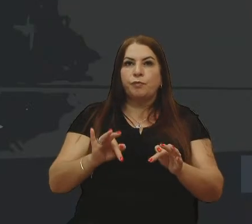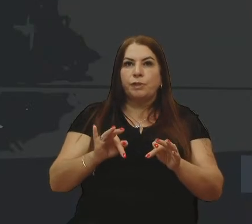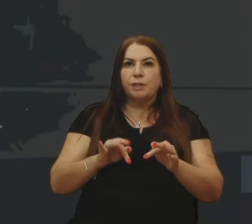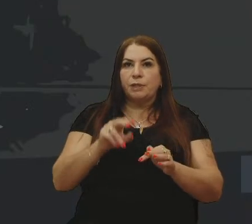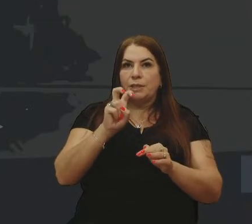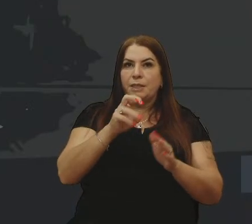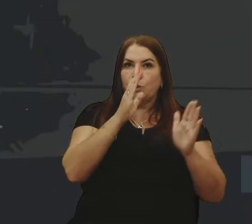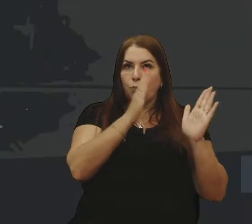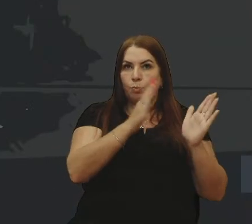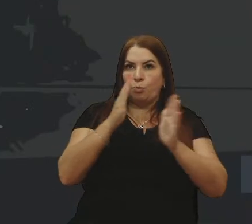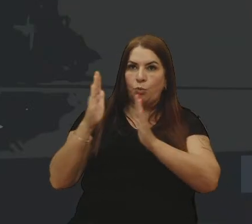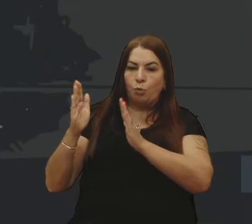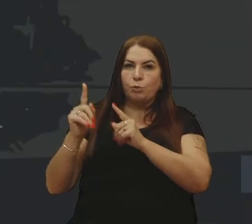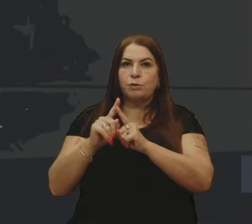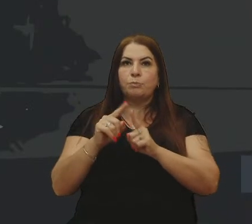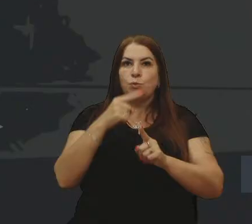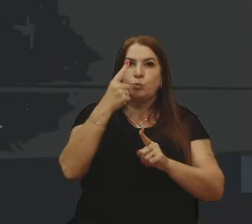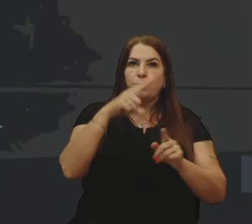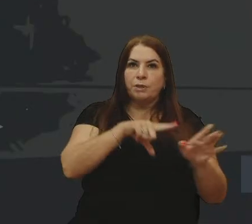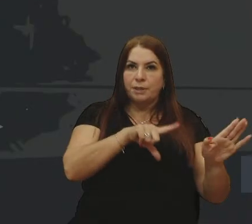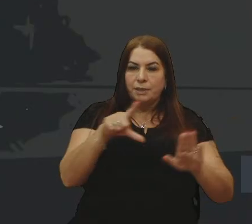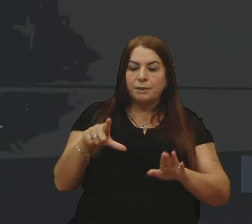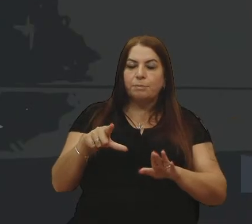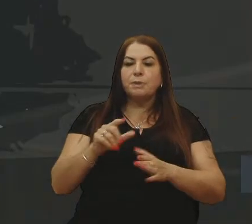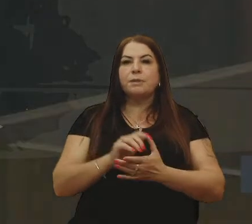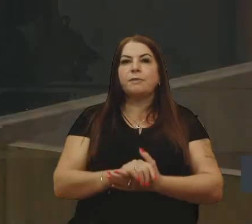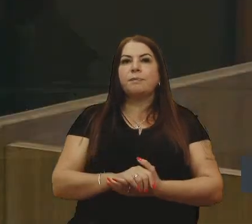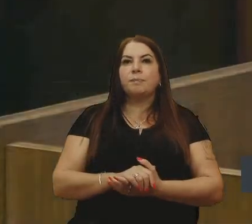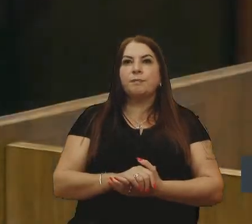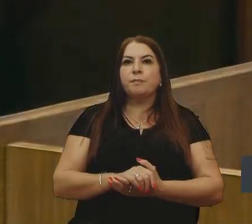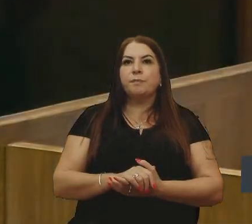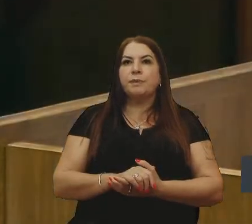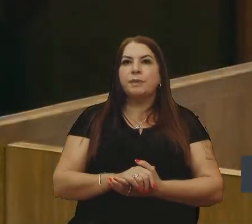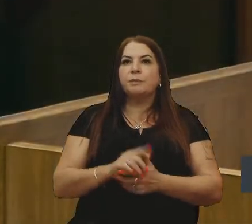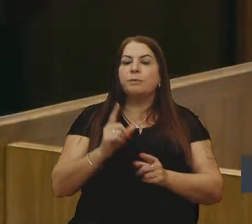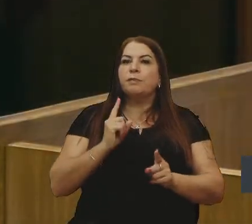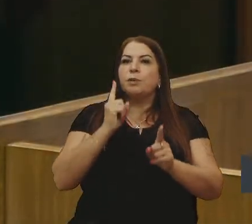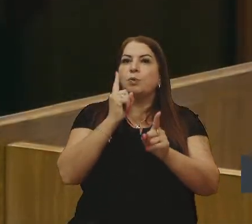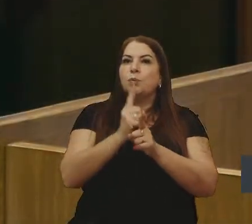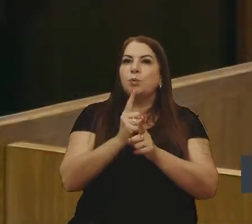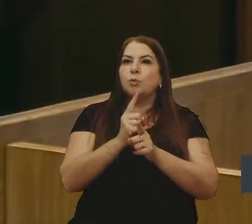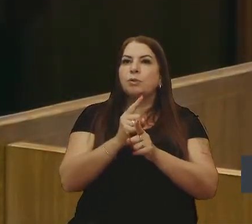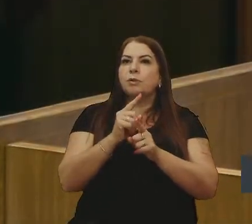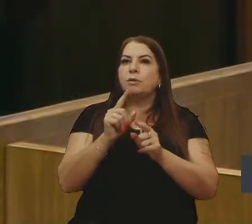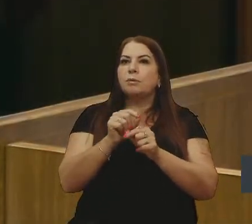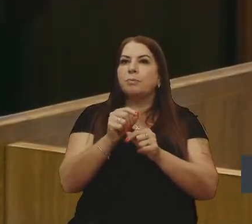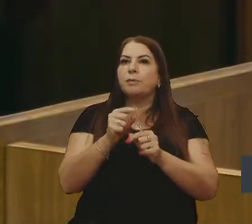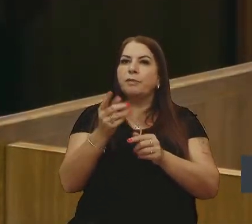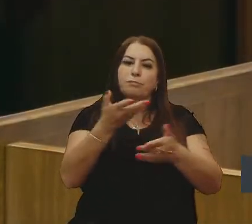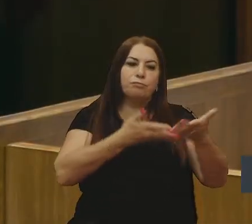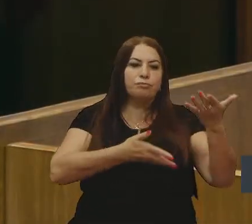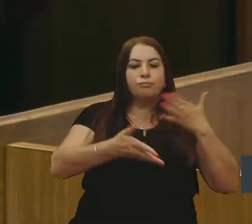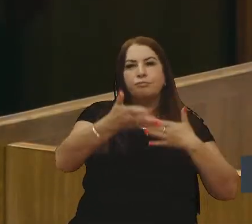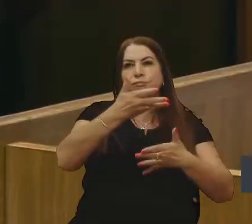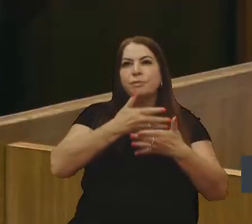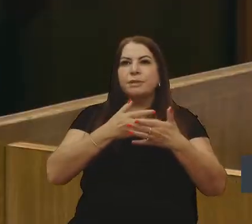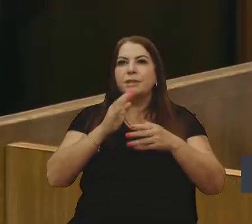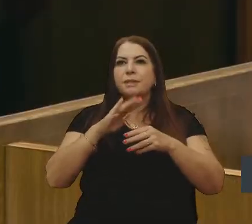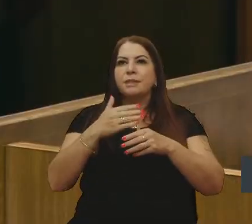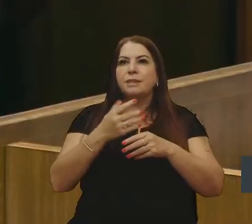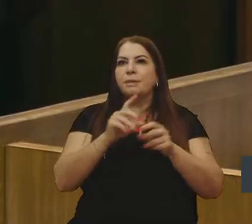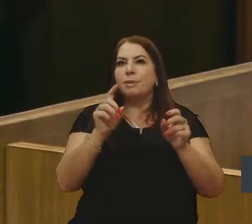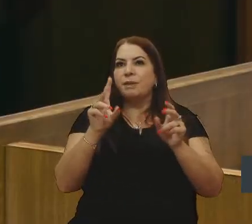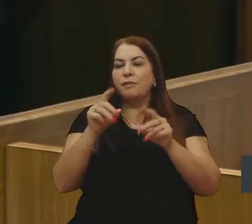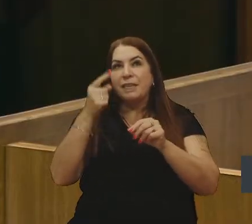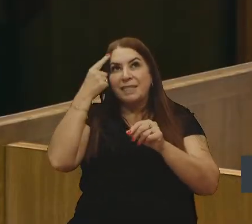5 módulos, que eles vão ser 1 por semana na sequência, a gente vai fazer um encontro já para promover o networking, né? Então, mais do que sair vendendo